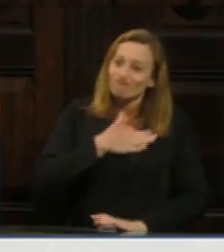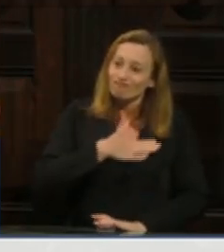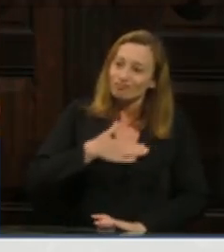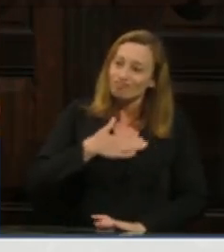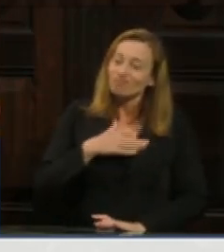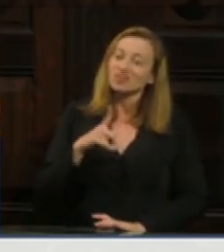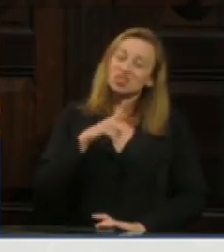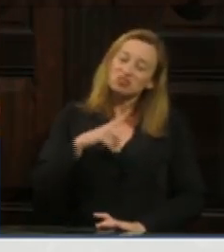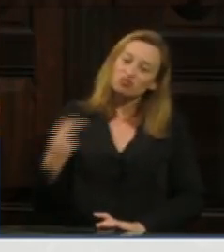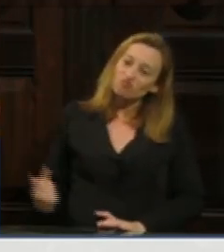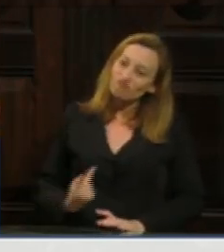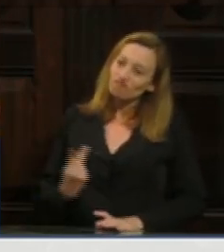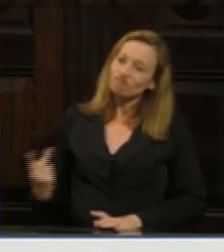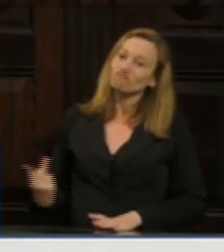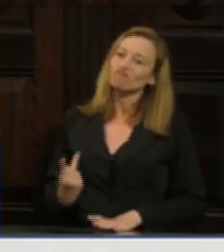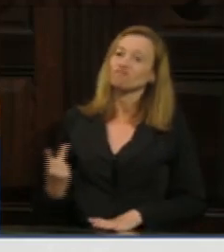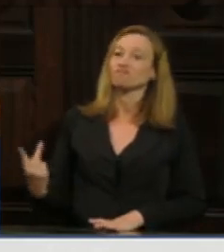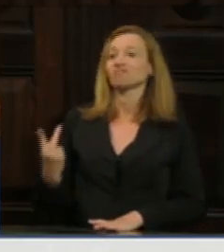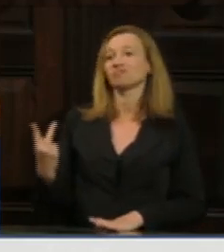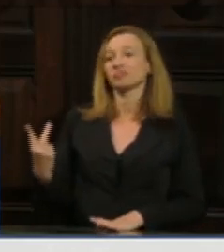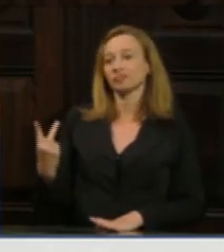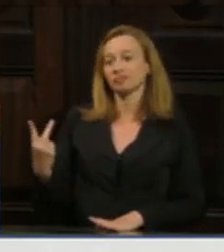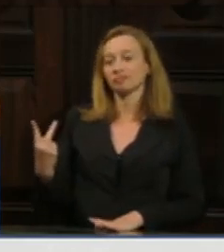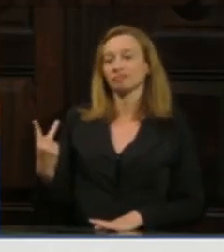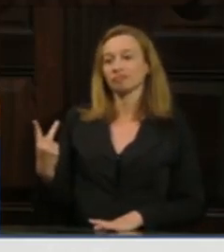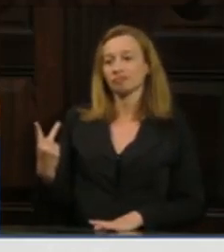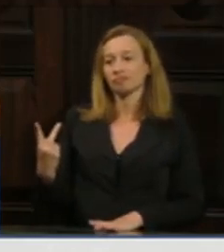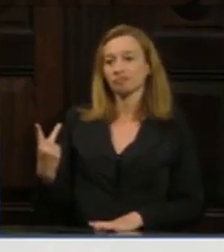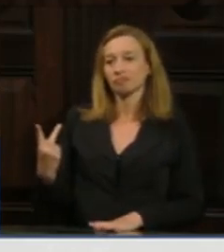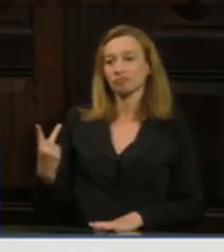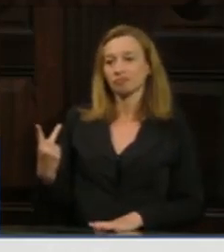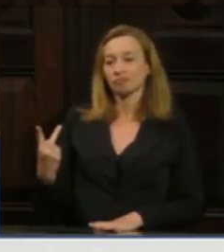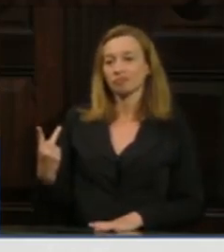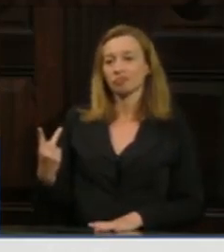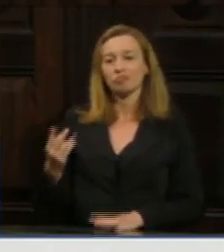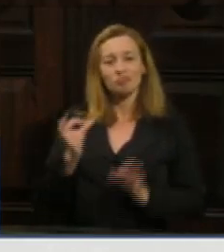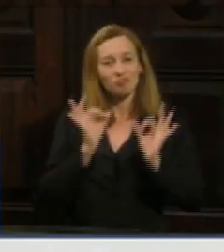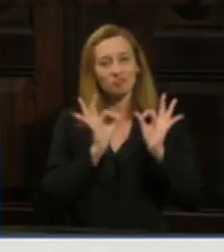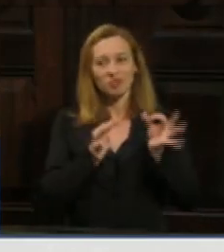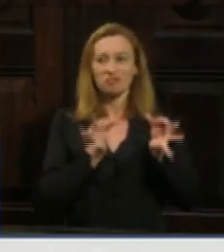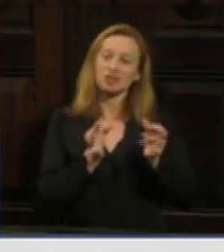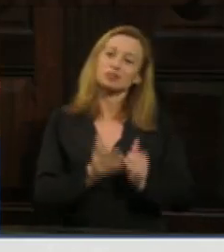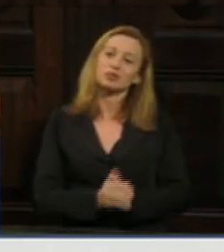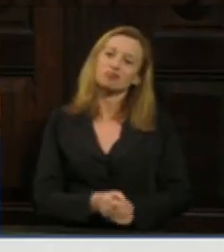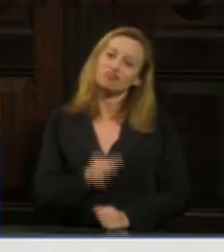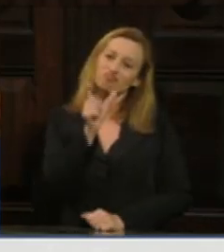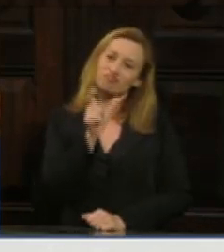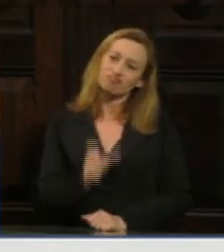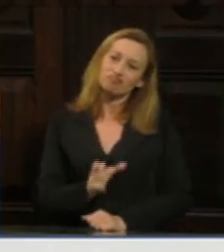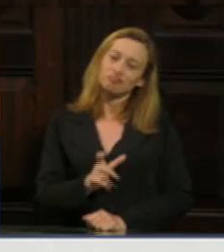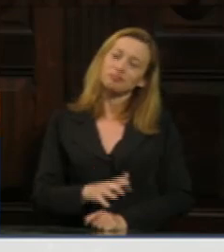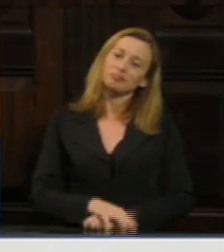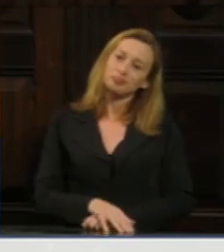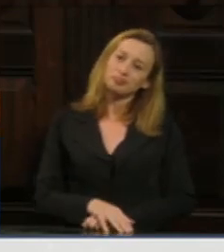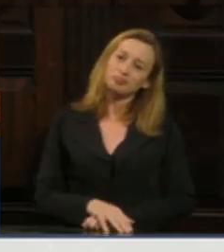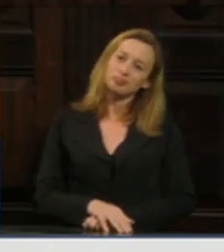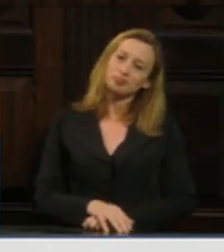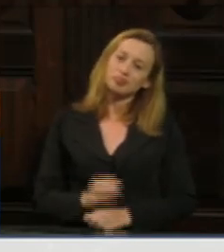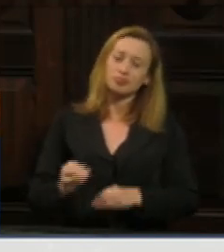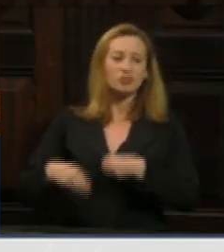vá adiante nessas construções que estão sendo feitas pela imprensa e pela própria